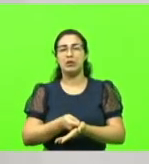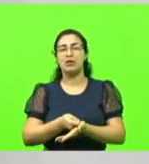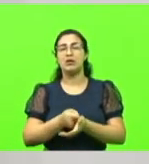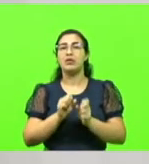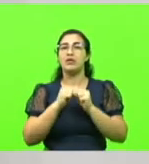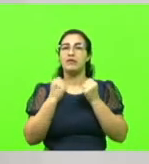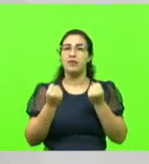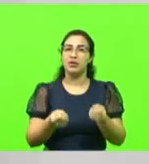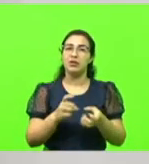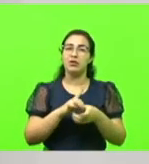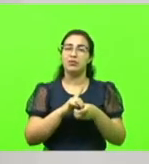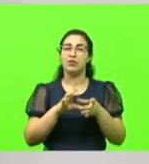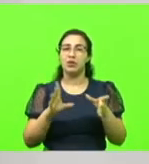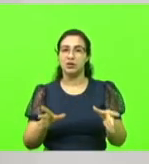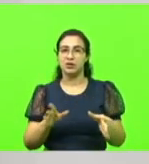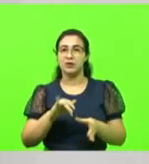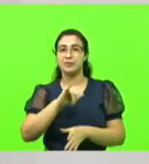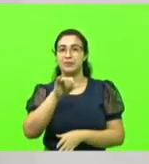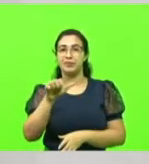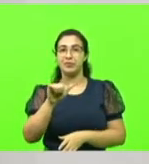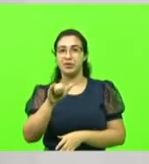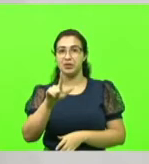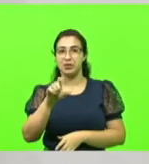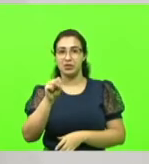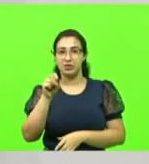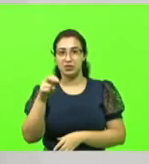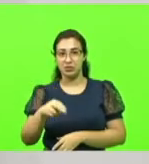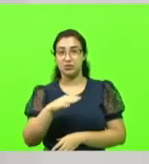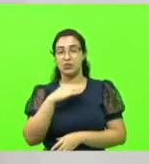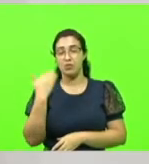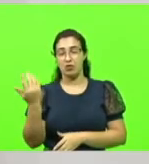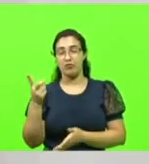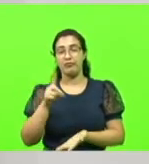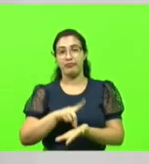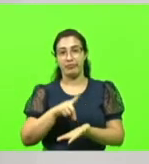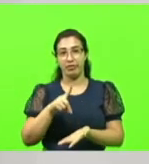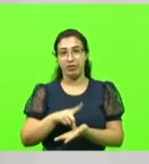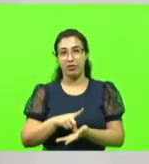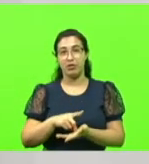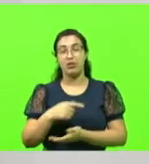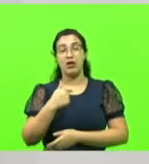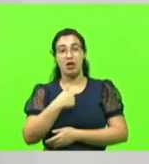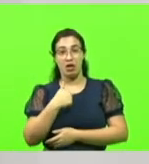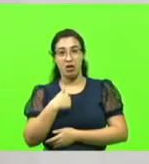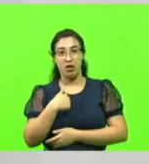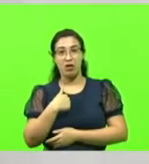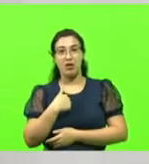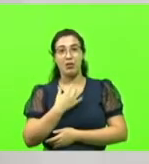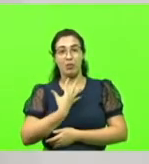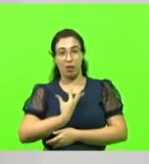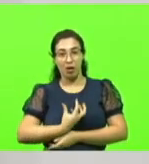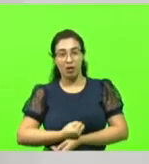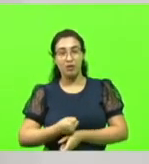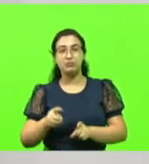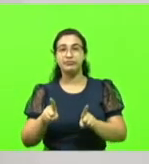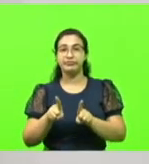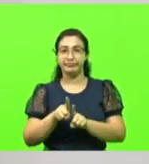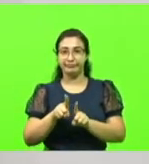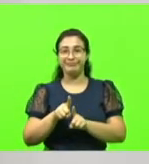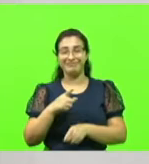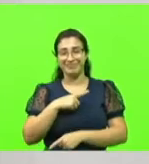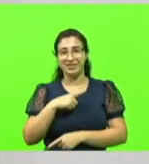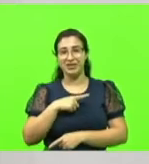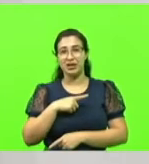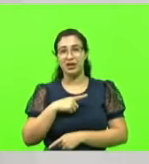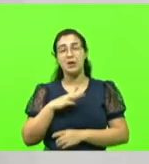democráticos. Jaysson partiu, verdade. E eu, mesma com mágoas, né, rendo esta